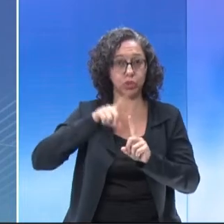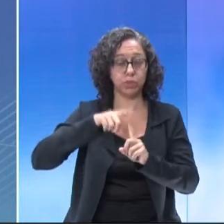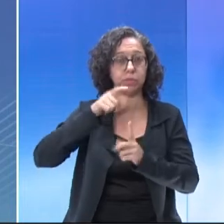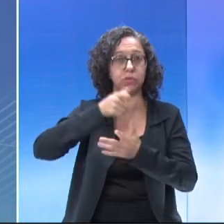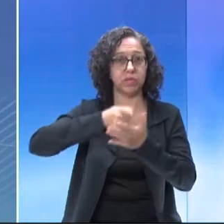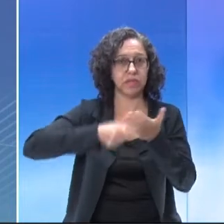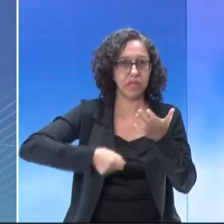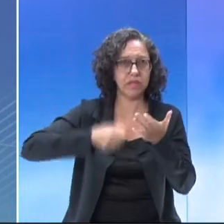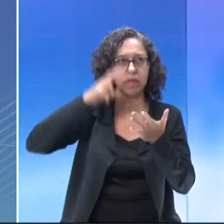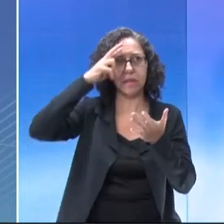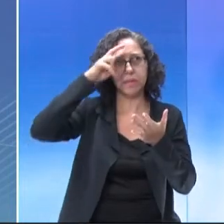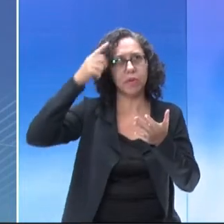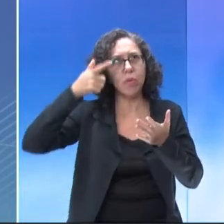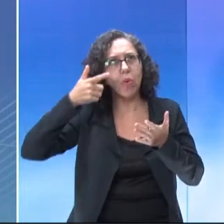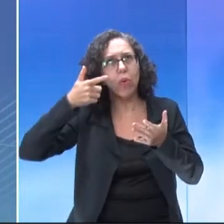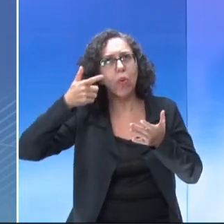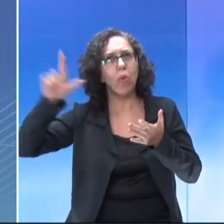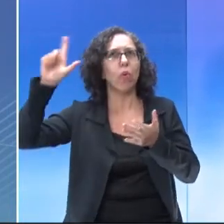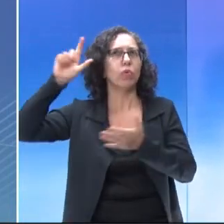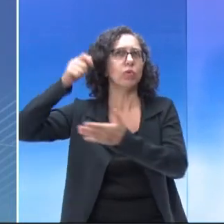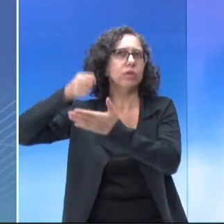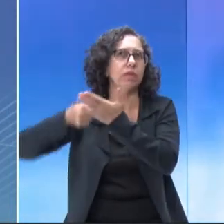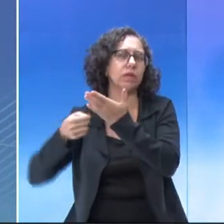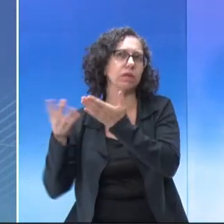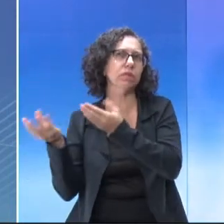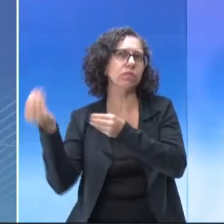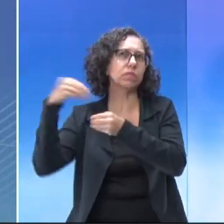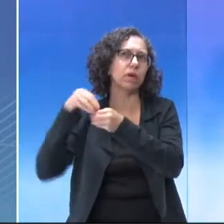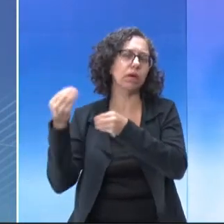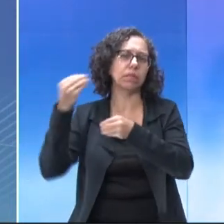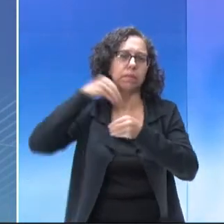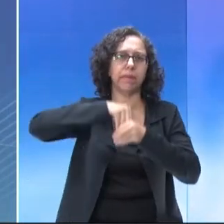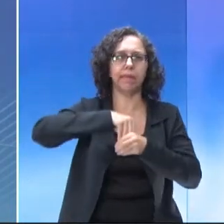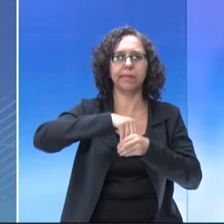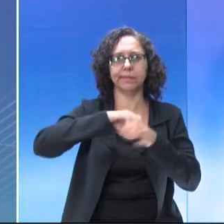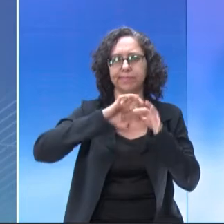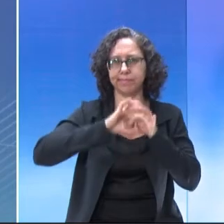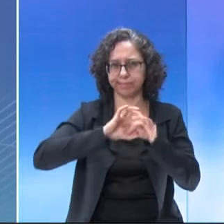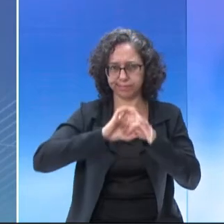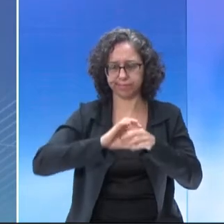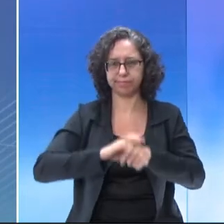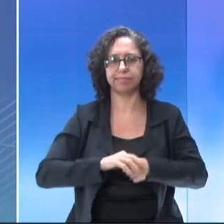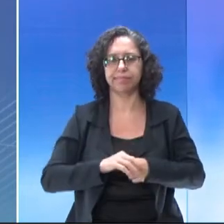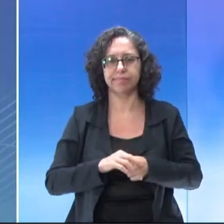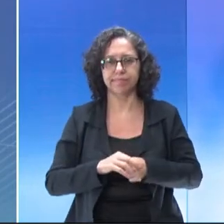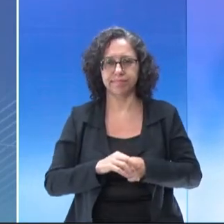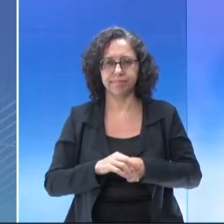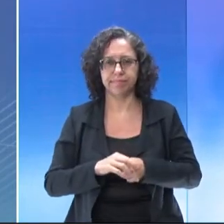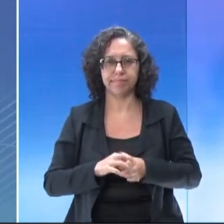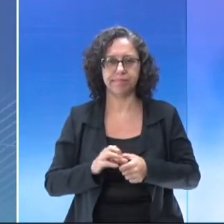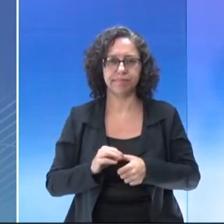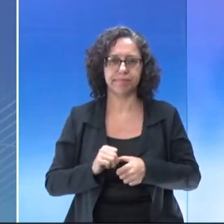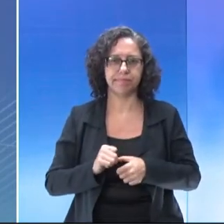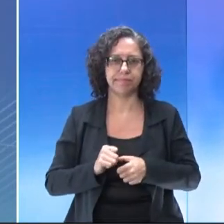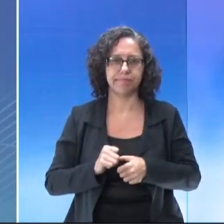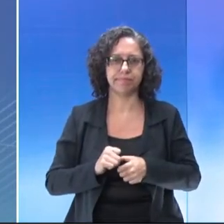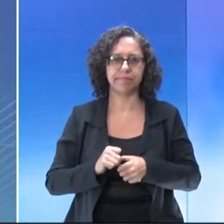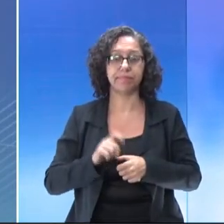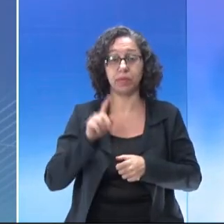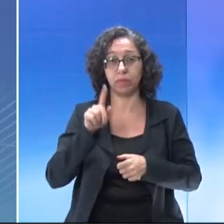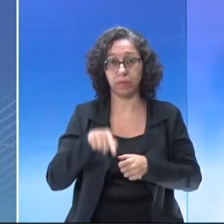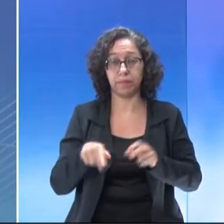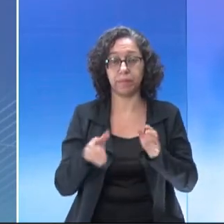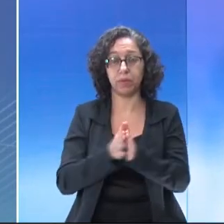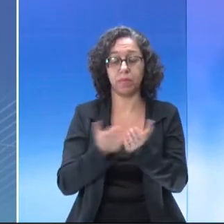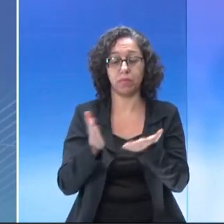tipo de texto, lembrando um texto, relacionando com o outro, esse texto, lembrando que é do Dom Quixote, é um dos personagens lá do livro,